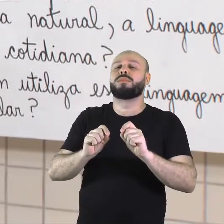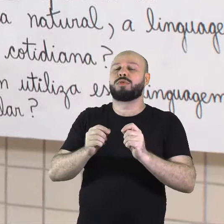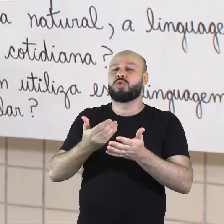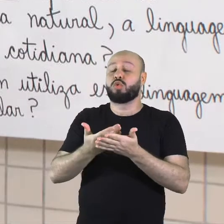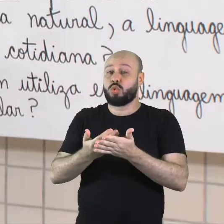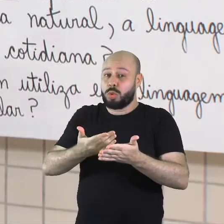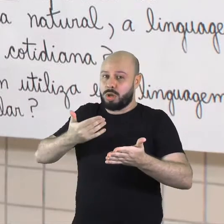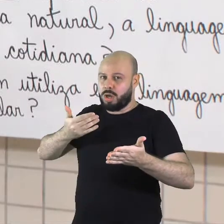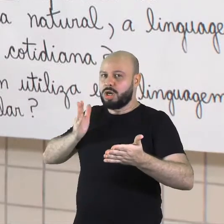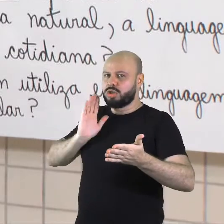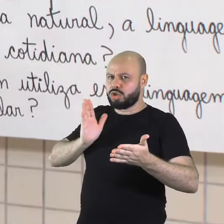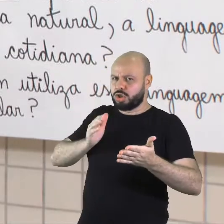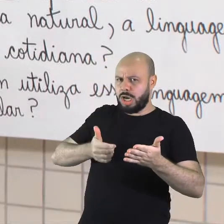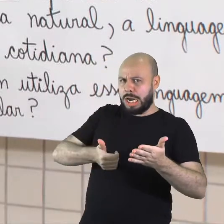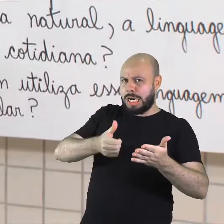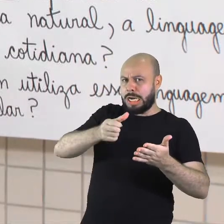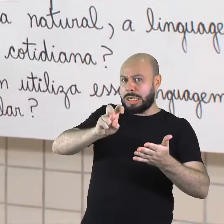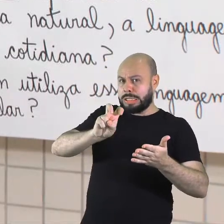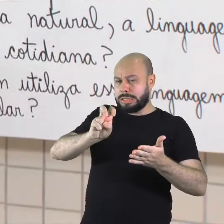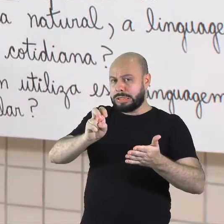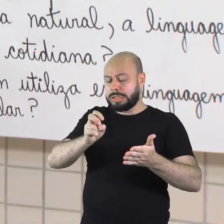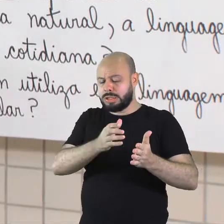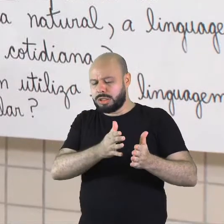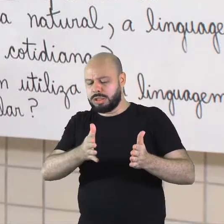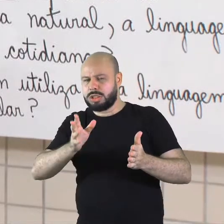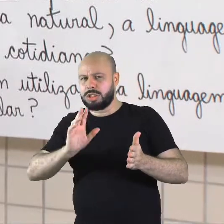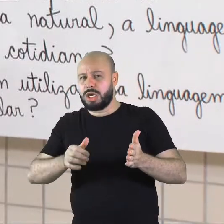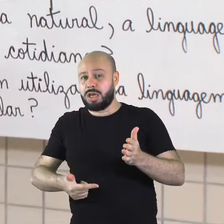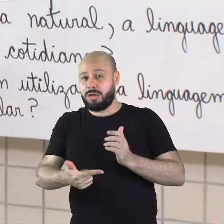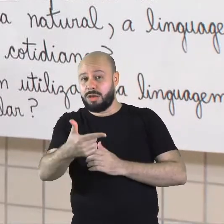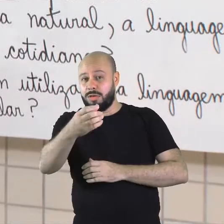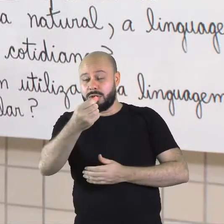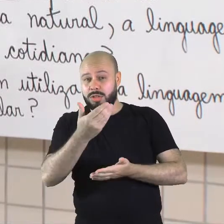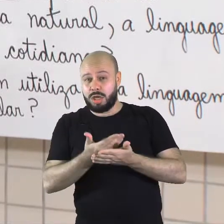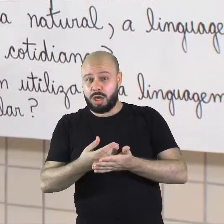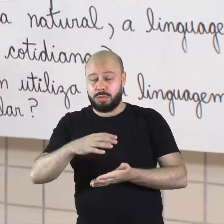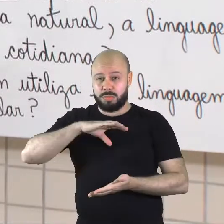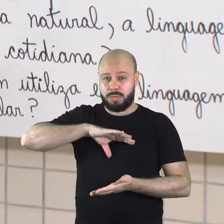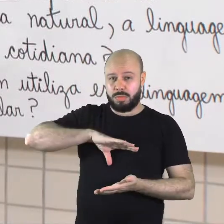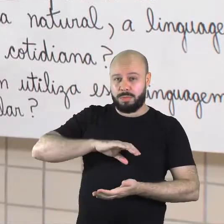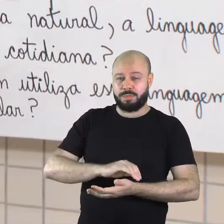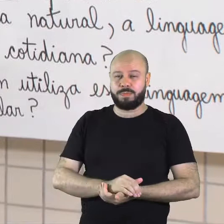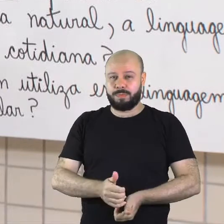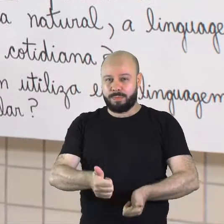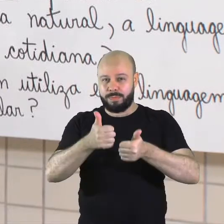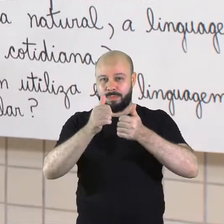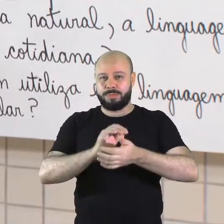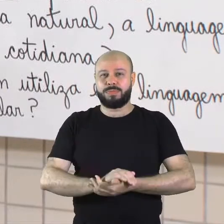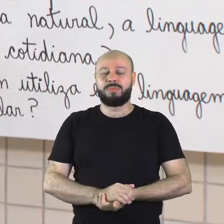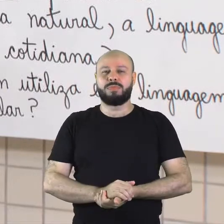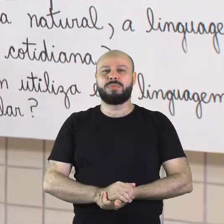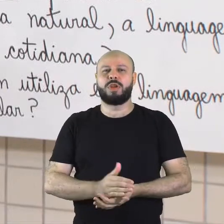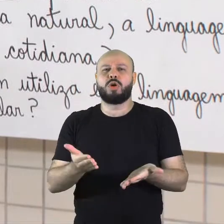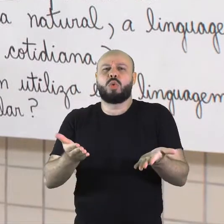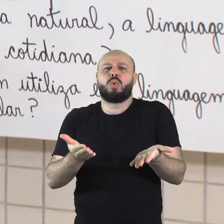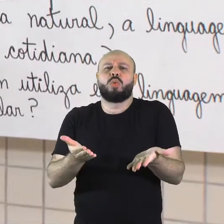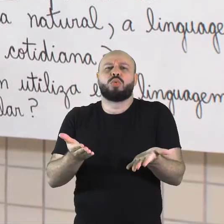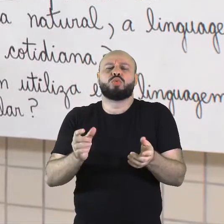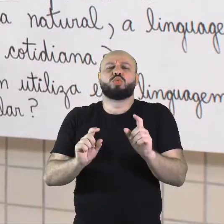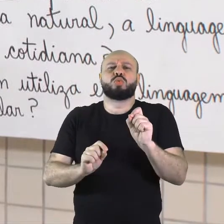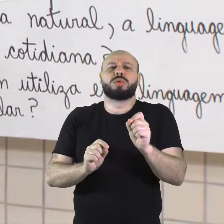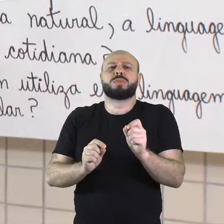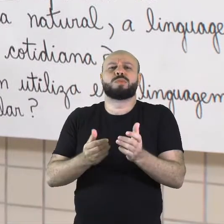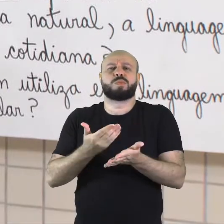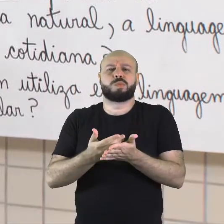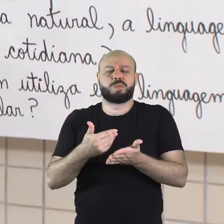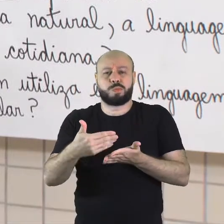dessa quinzena, é a nossa 20ª aula de língua portuguesa, certo? Hoje a gente vai continuar o estudo